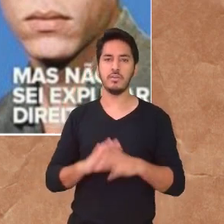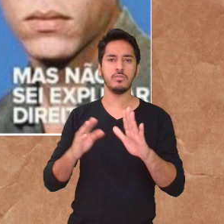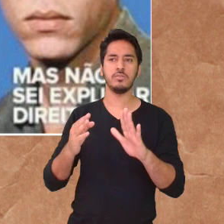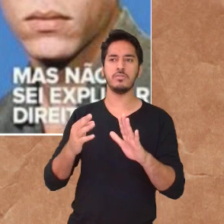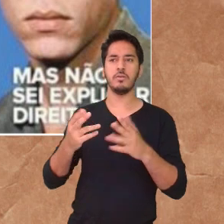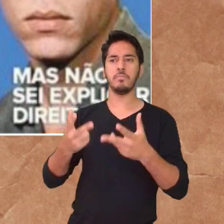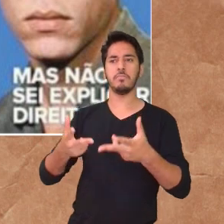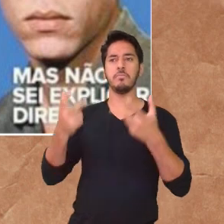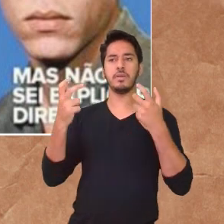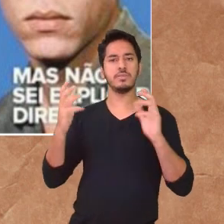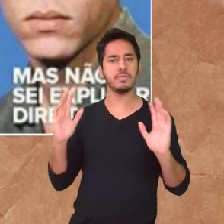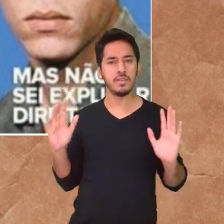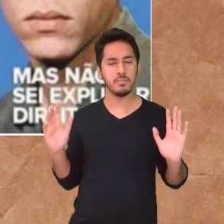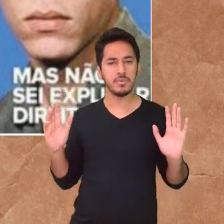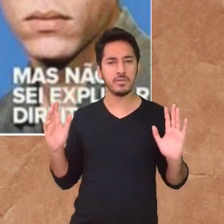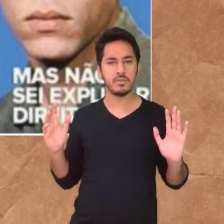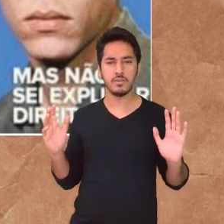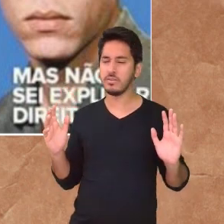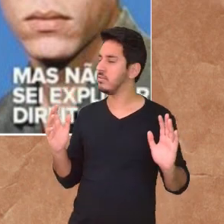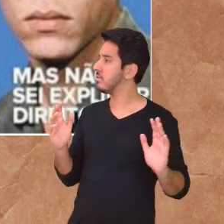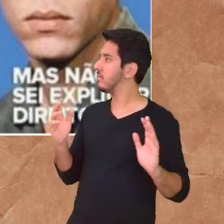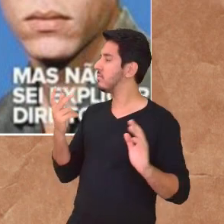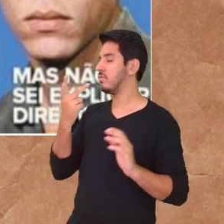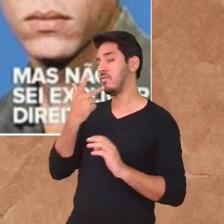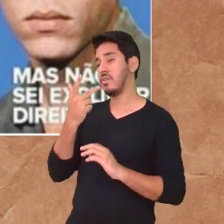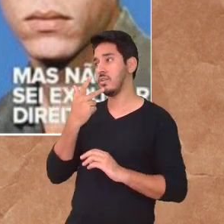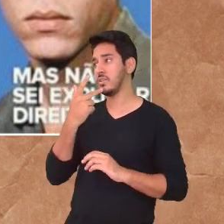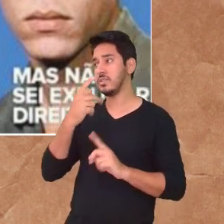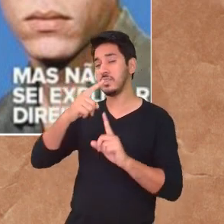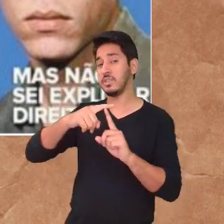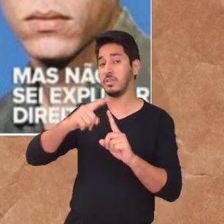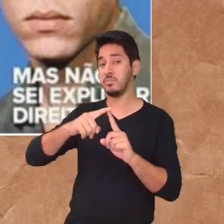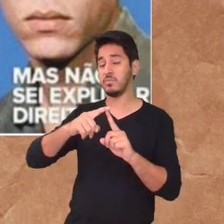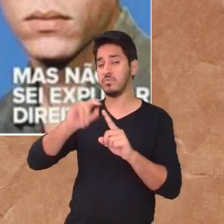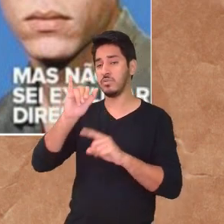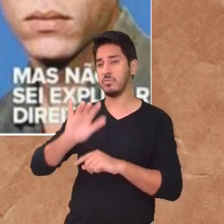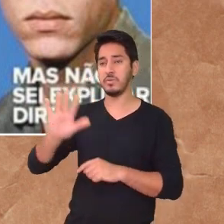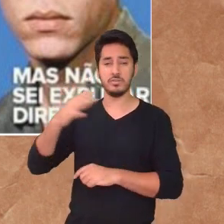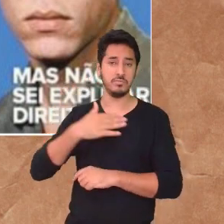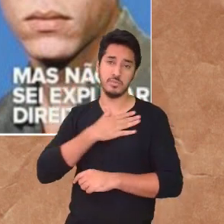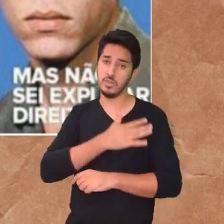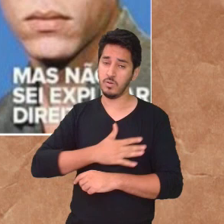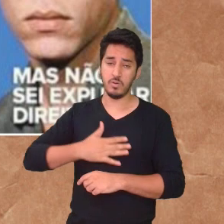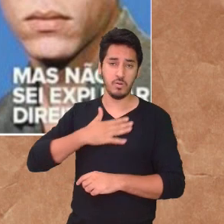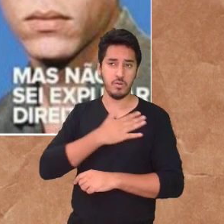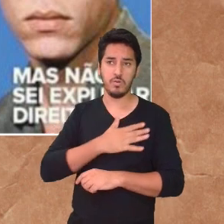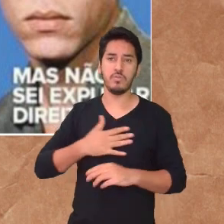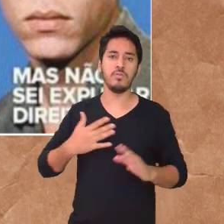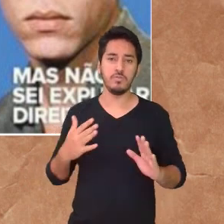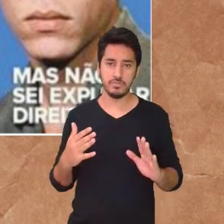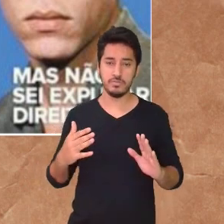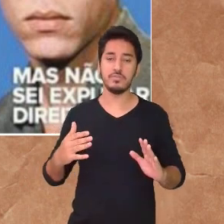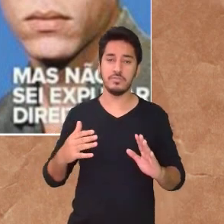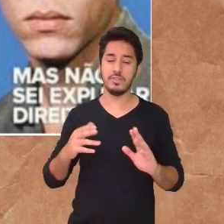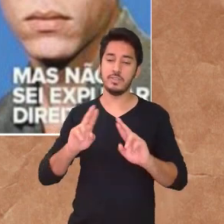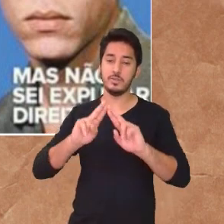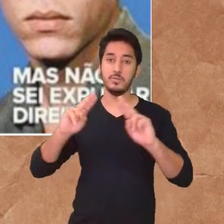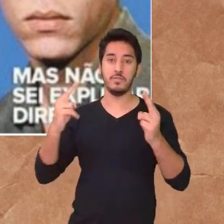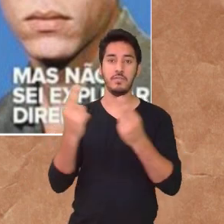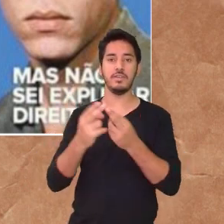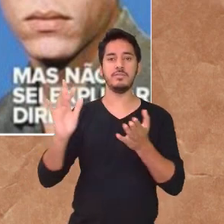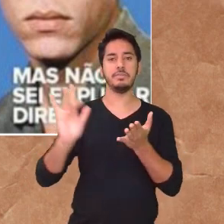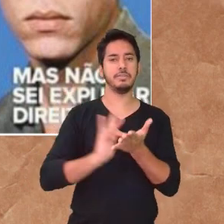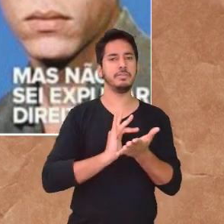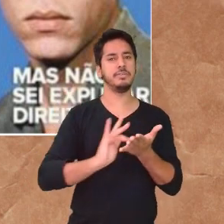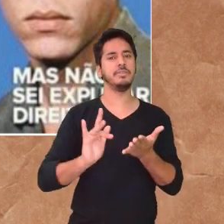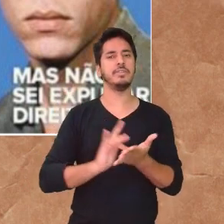percebe ali, quando a gente está falando desse tipo de imagem aí, é uma das que eu mais gosto. Eu também. Nesse universo digital